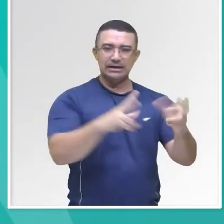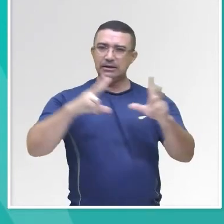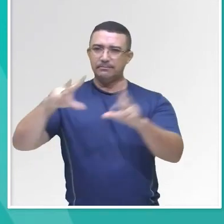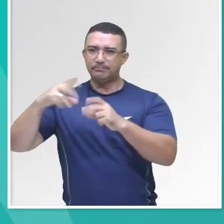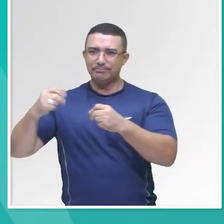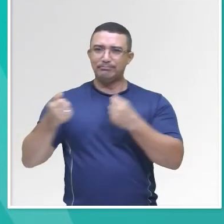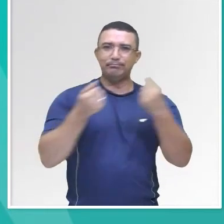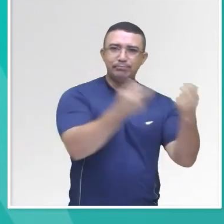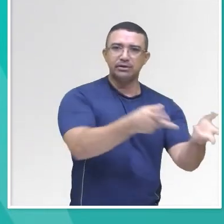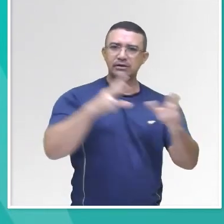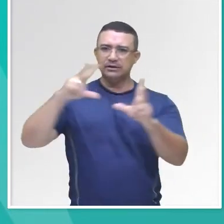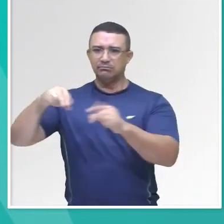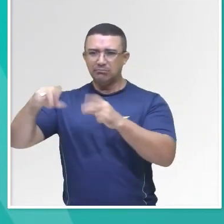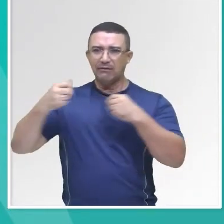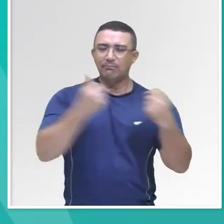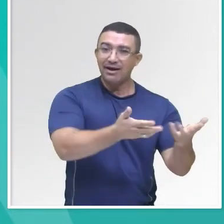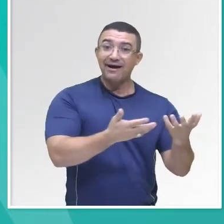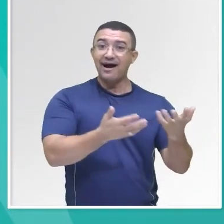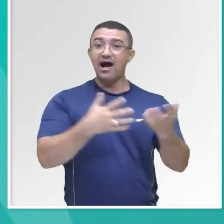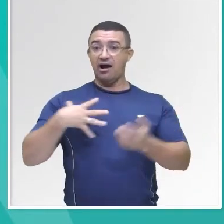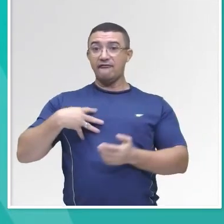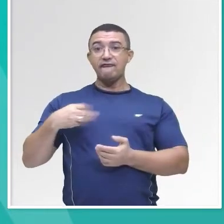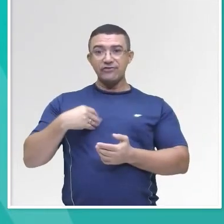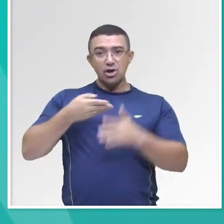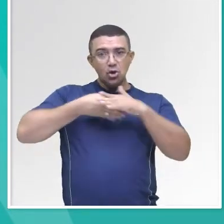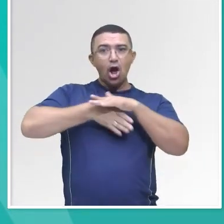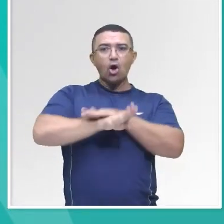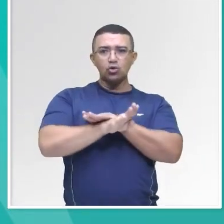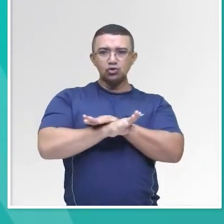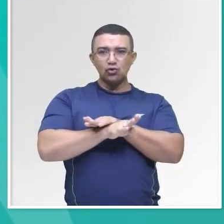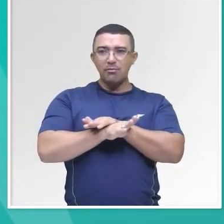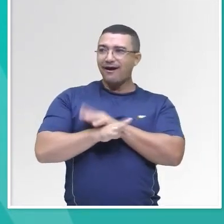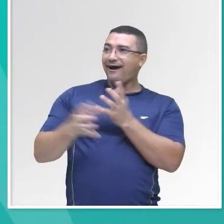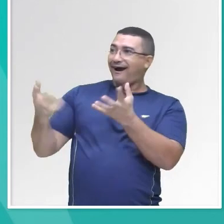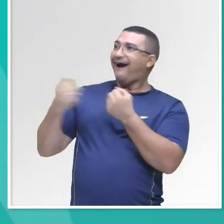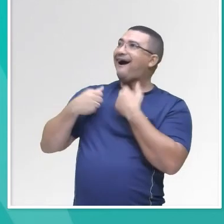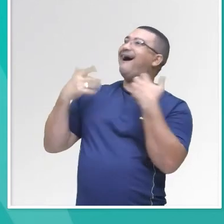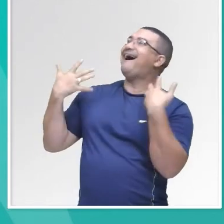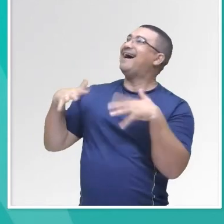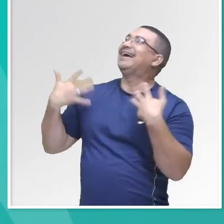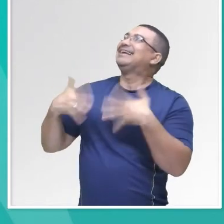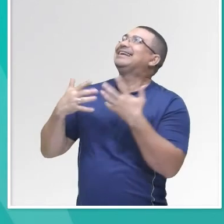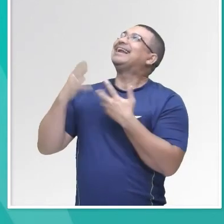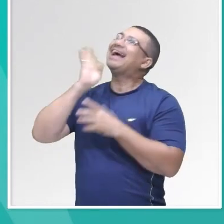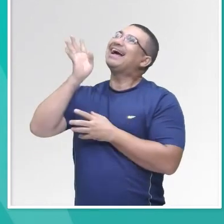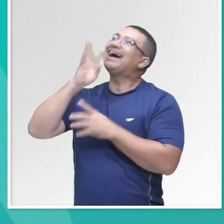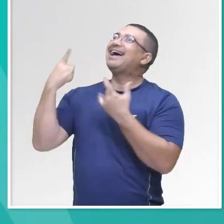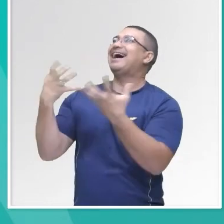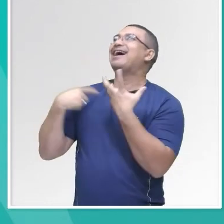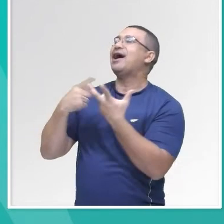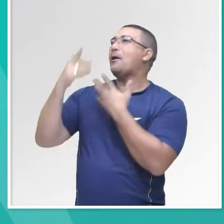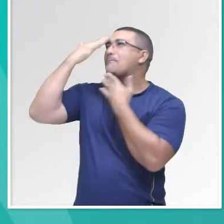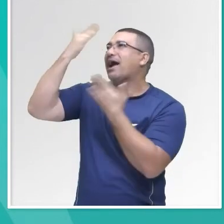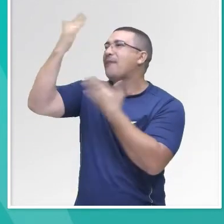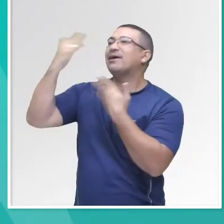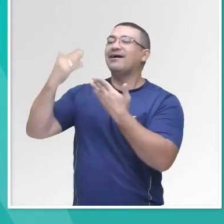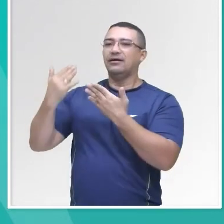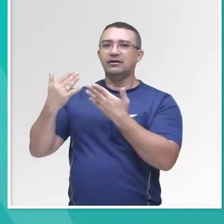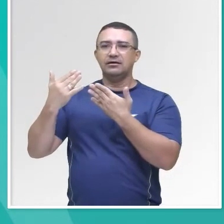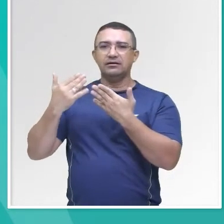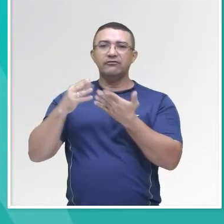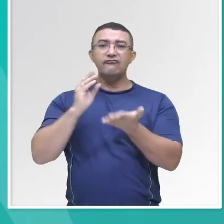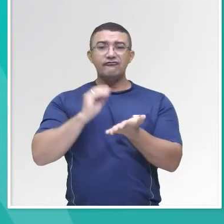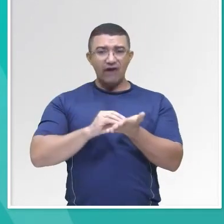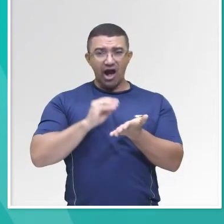formam vínculos afetivos na vida, tendo que lidar com a frustração. A criança fica frustrada, ela quer amor, quer carinho, quer